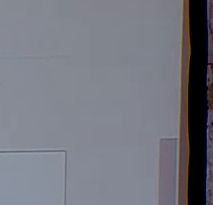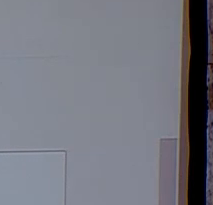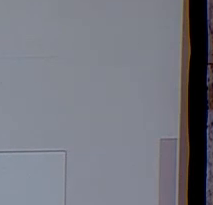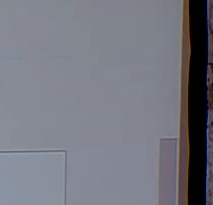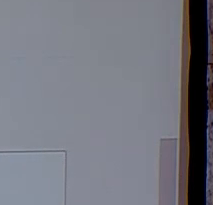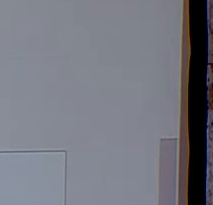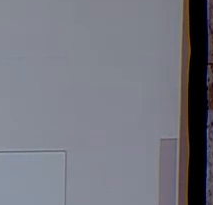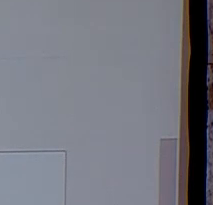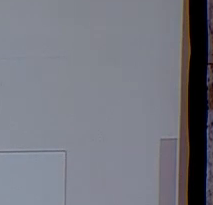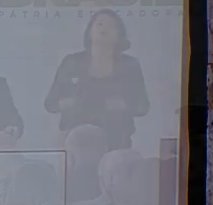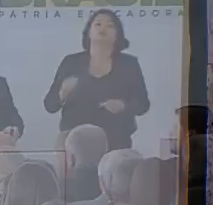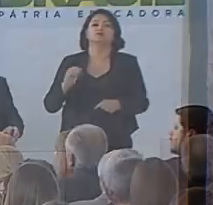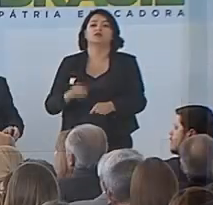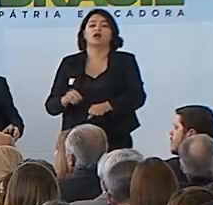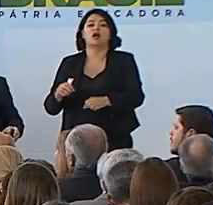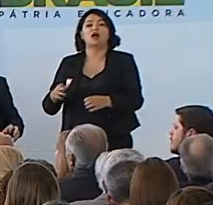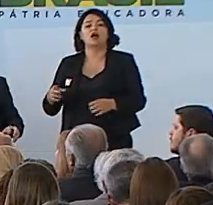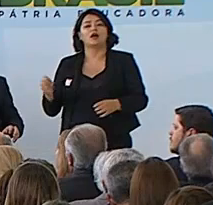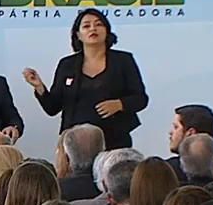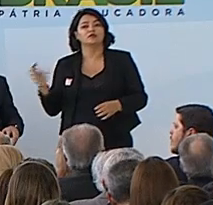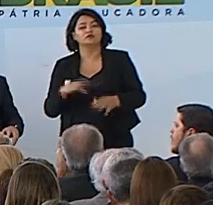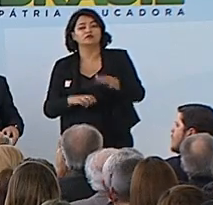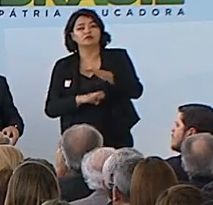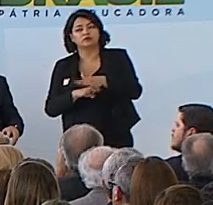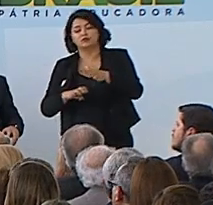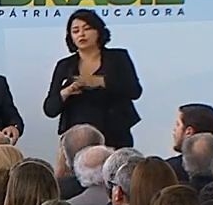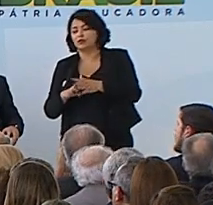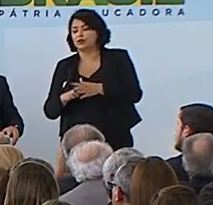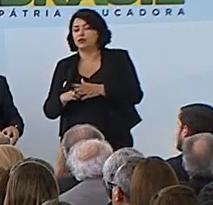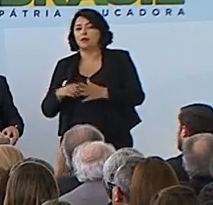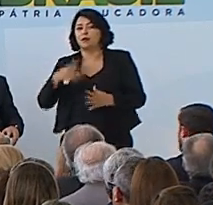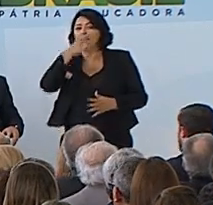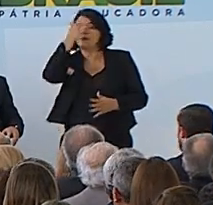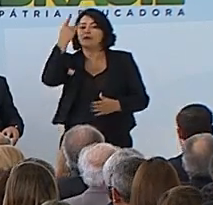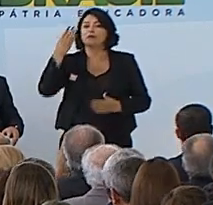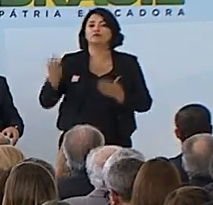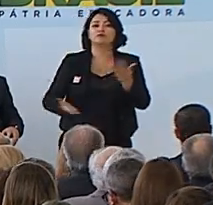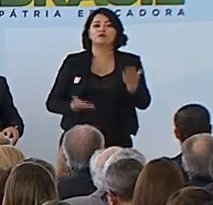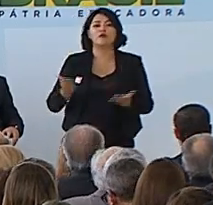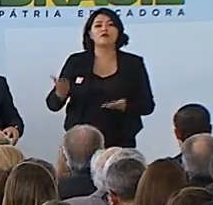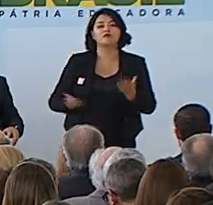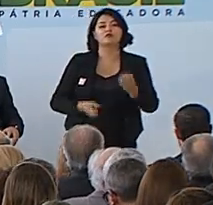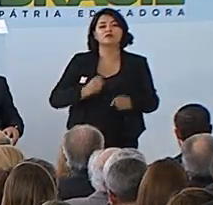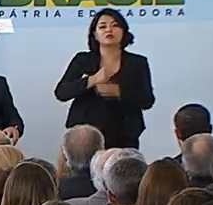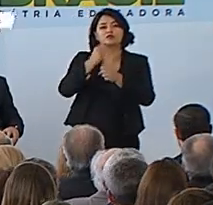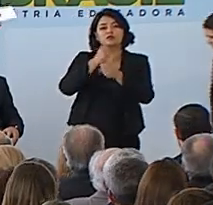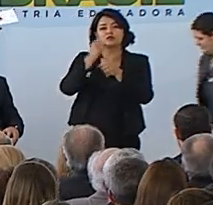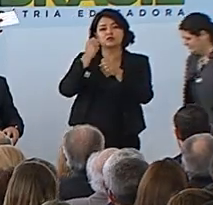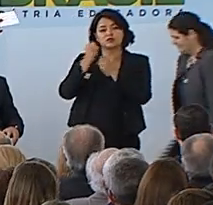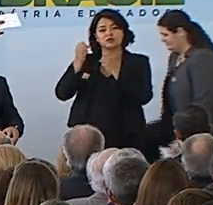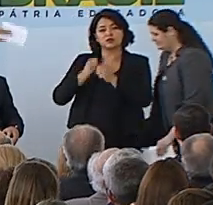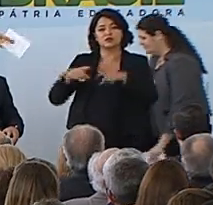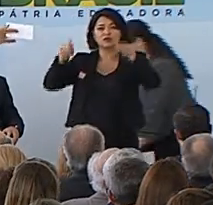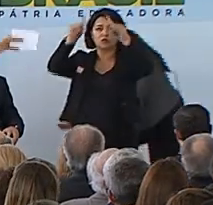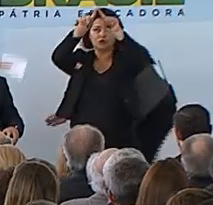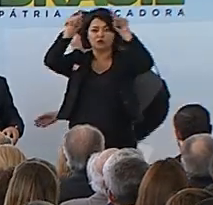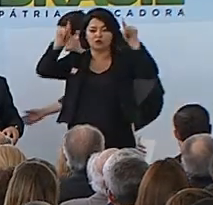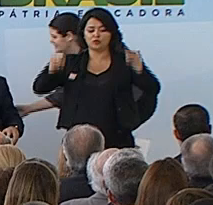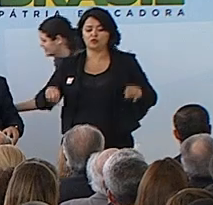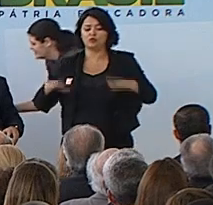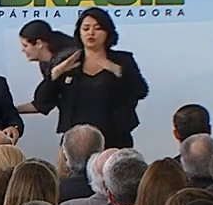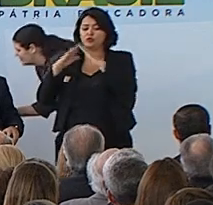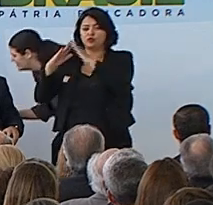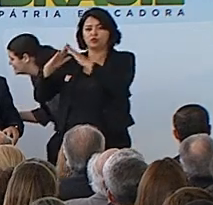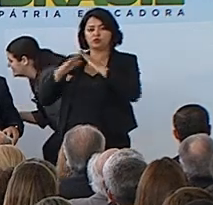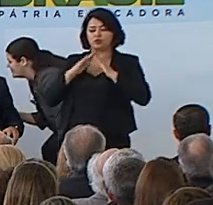alto risco também nessa atividade 95% São desse tipo ele vai falar a mesma pergunta apareceu locação de mão de obra